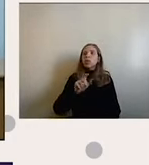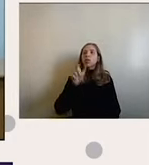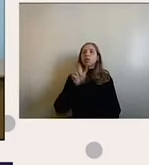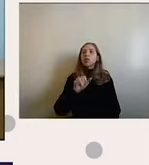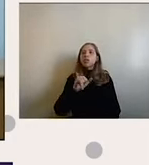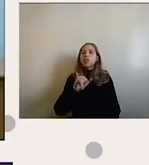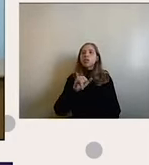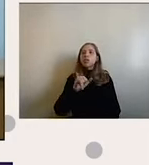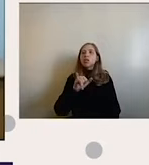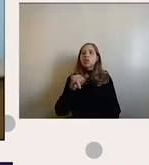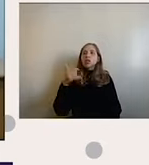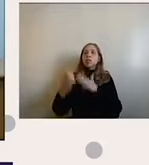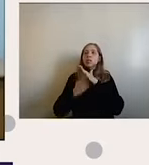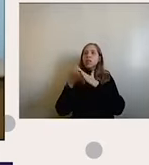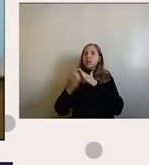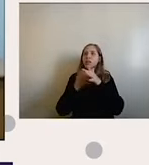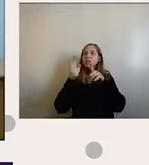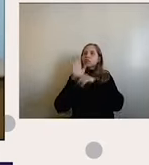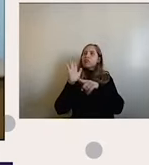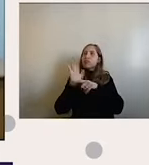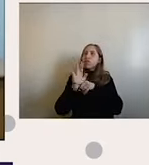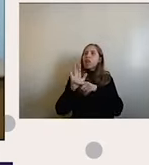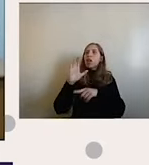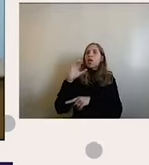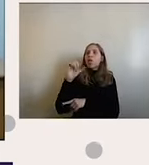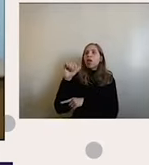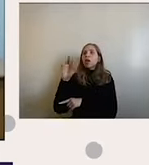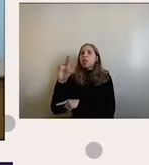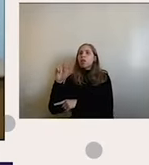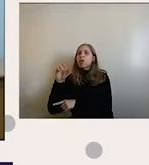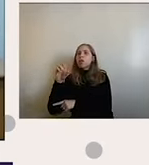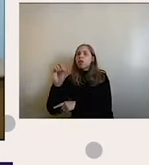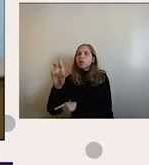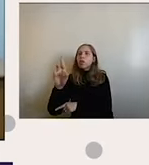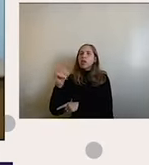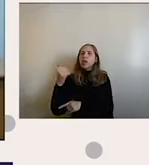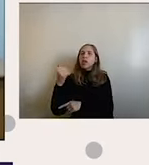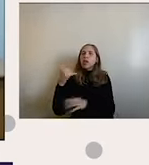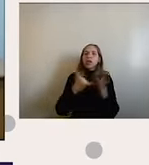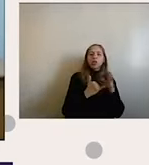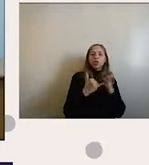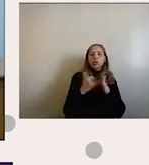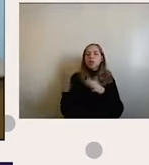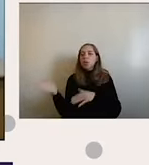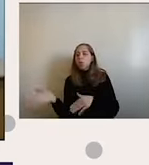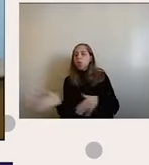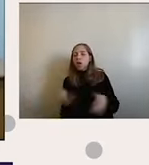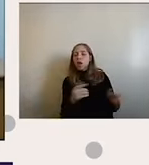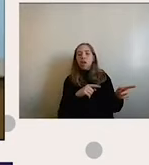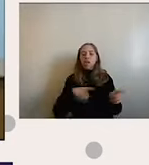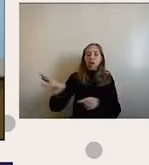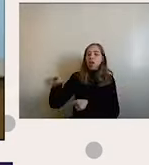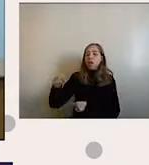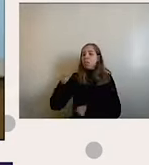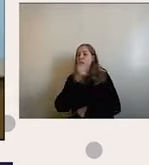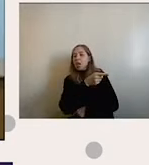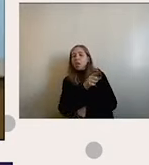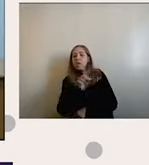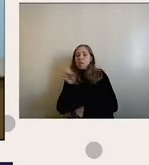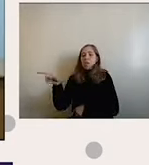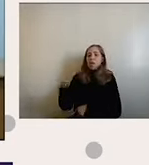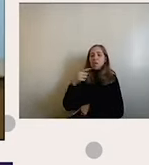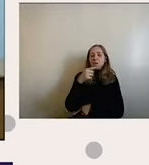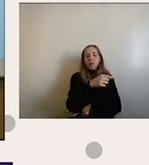é um empurra de instituições, né? Em que ele fica num desalento, no fim das contas, né? E foi tentado,